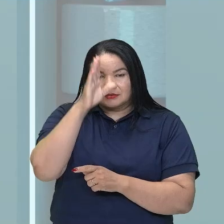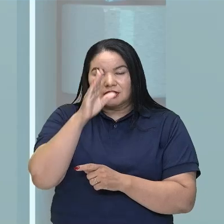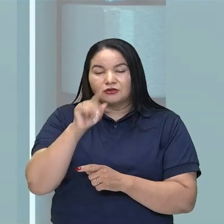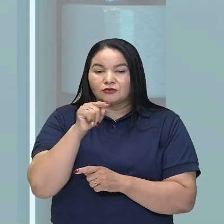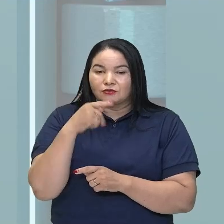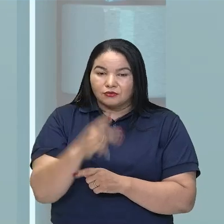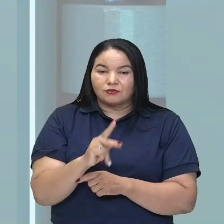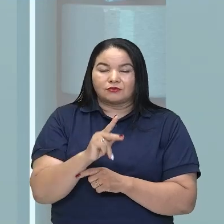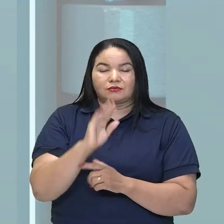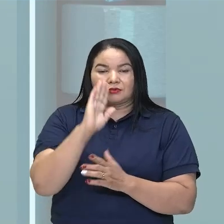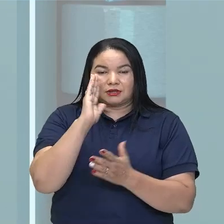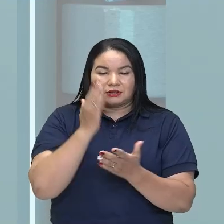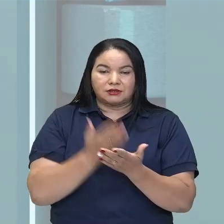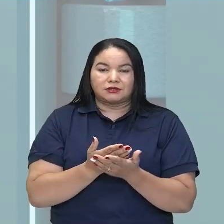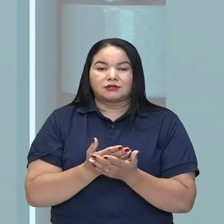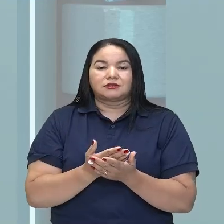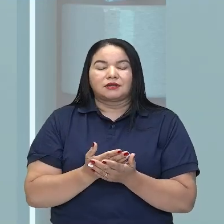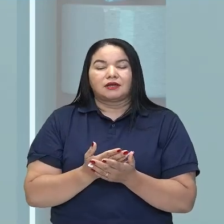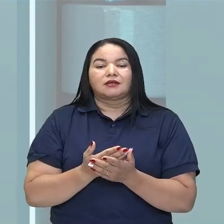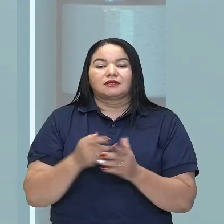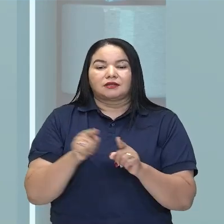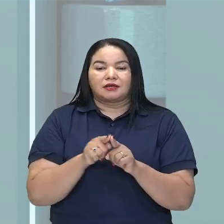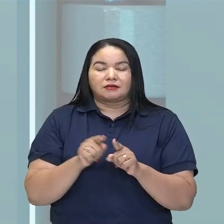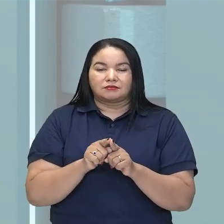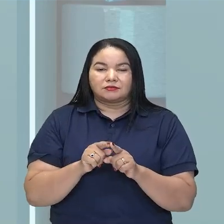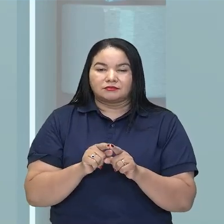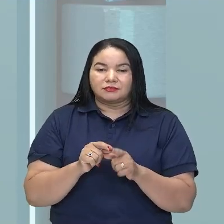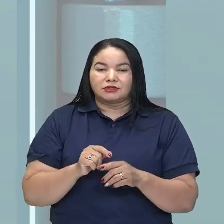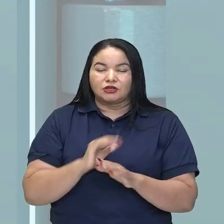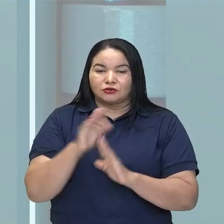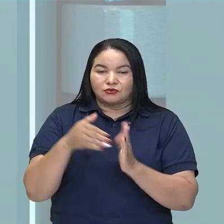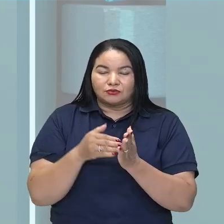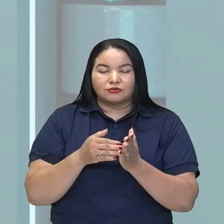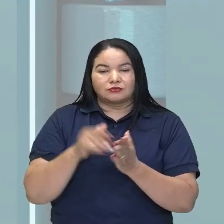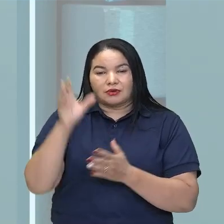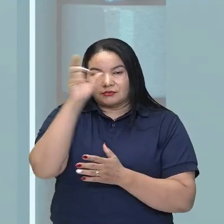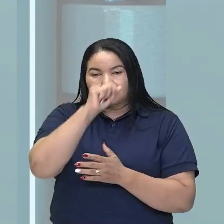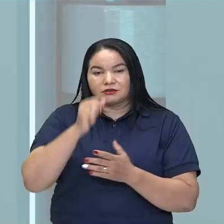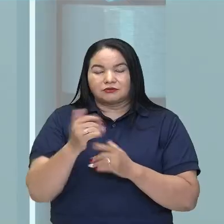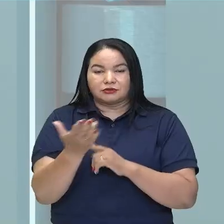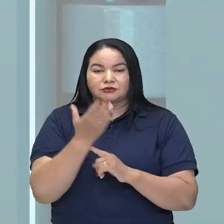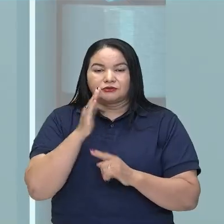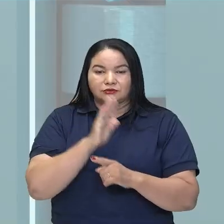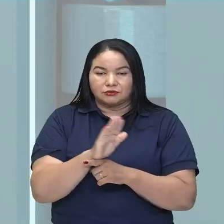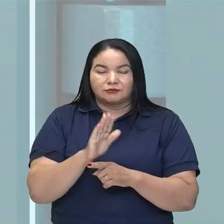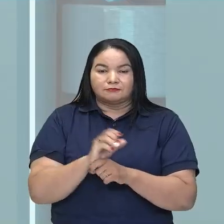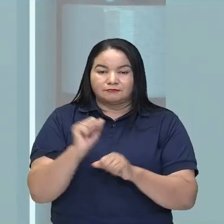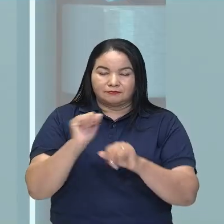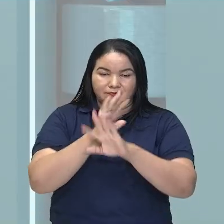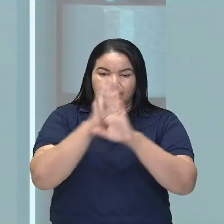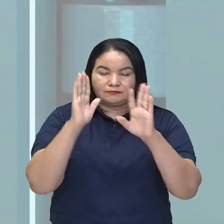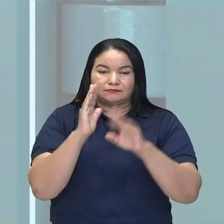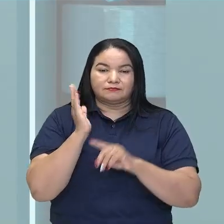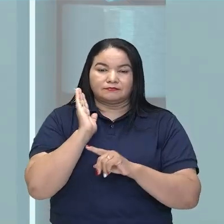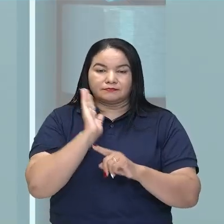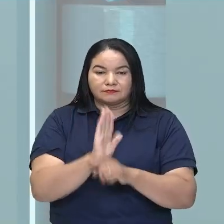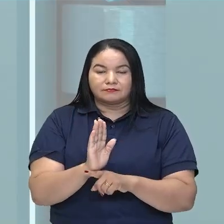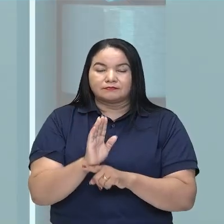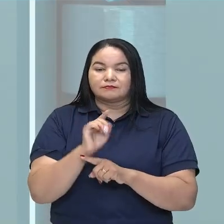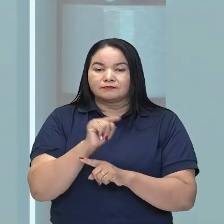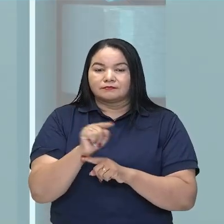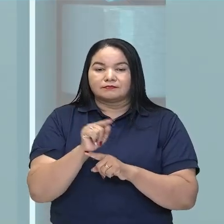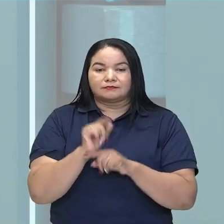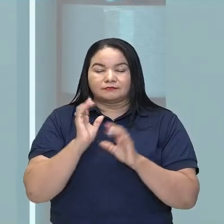acredita, e todo esse conhecimento que nós vimos até aqui é importante justamente por causa disso, que vai ajudar você a